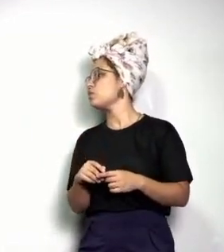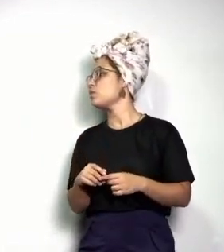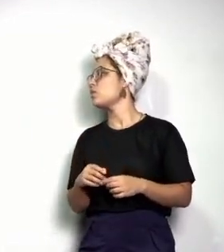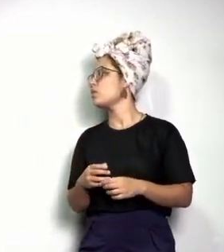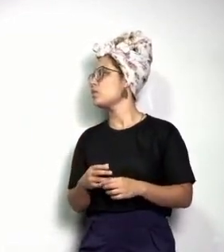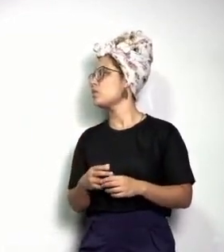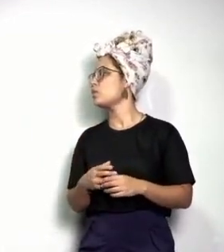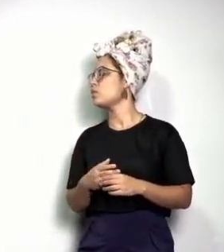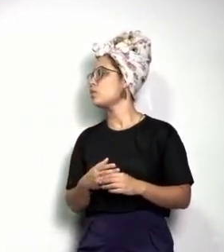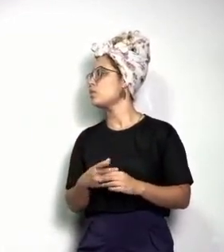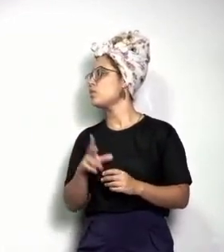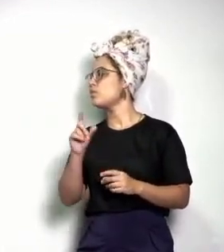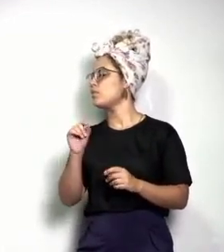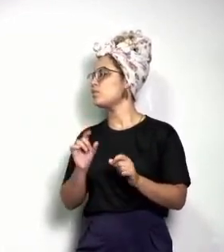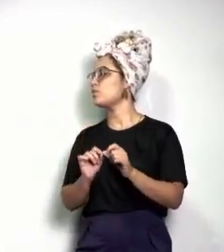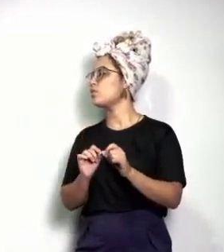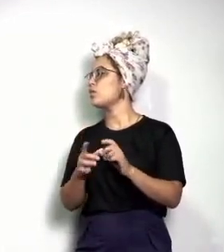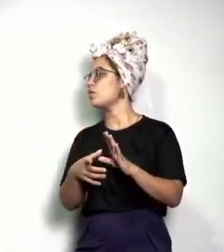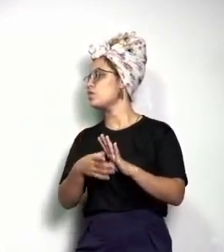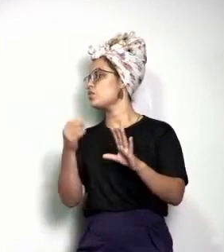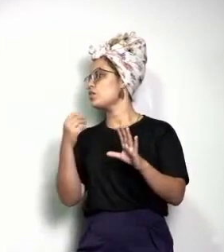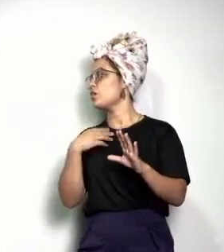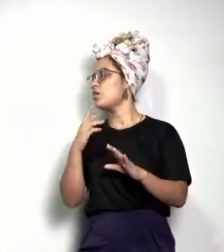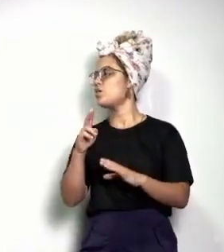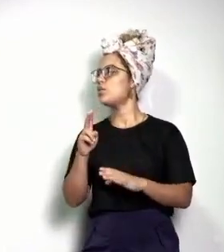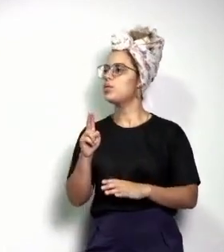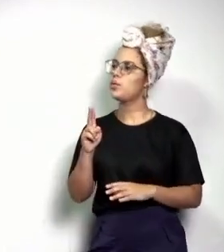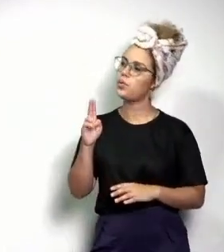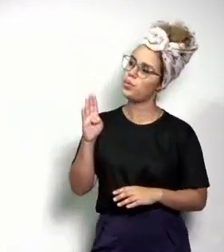Isso. Vamos só tirar o bandor dele, que é